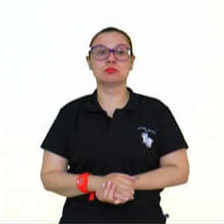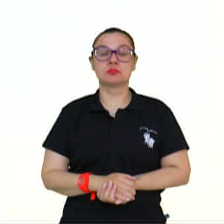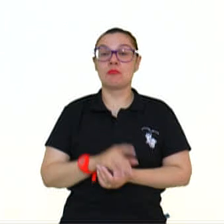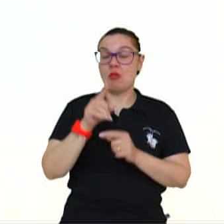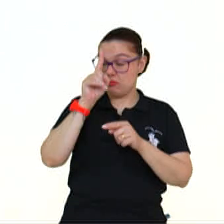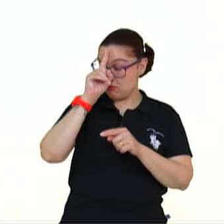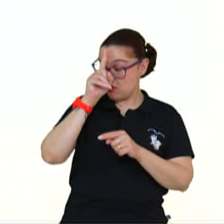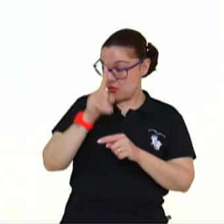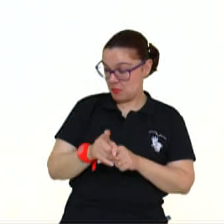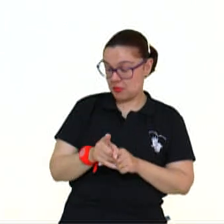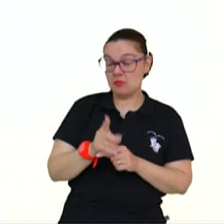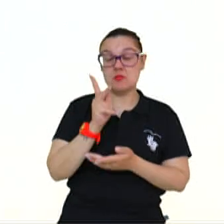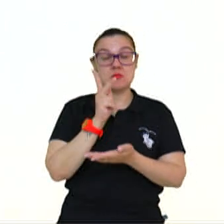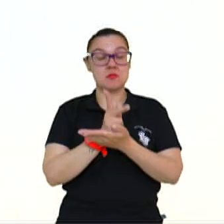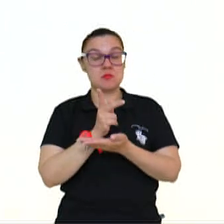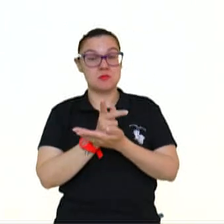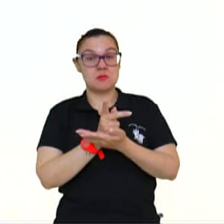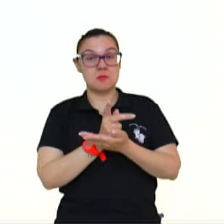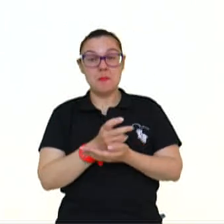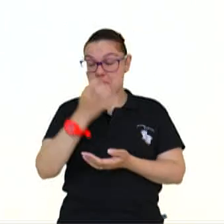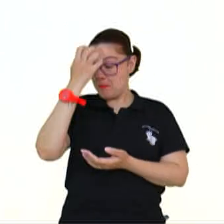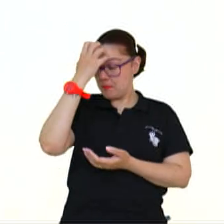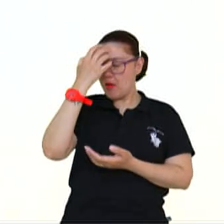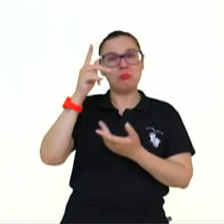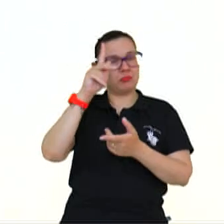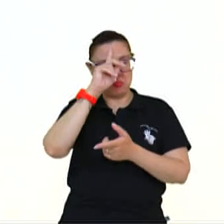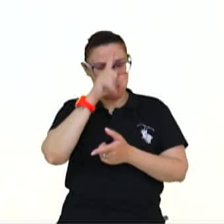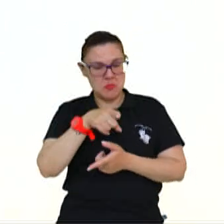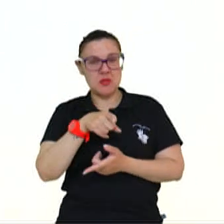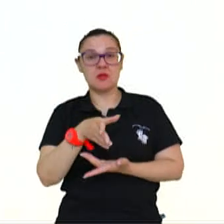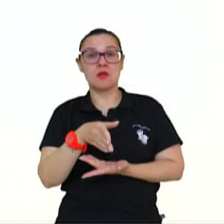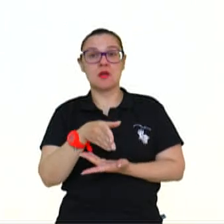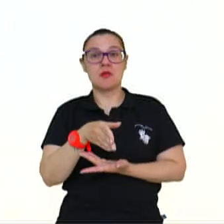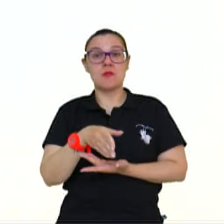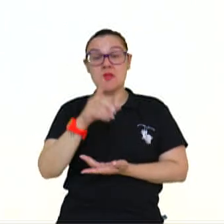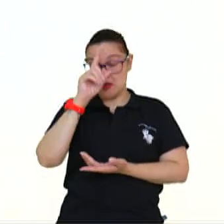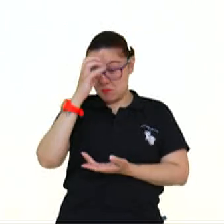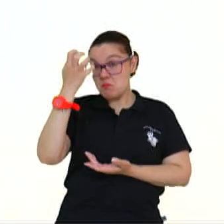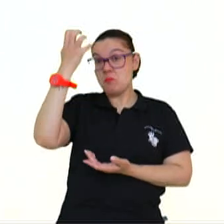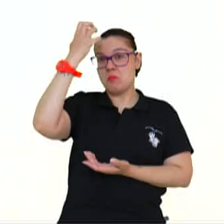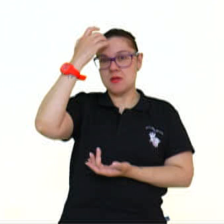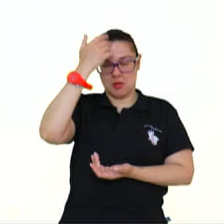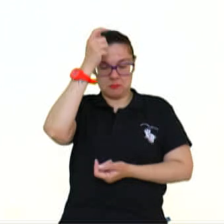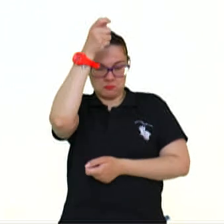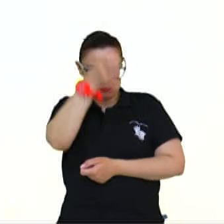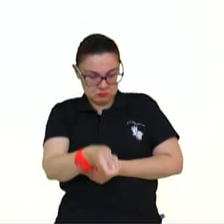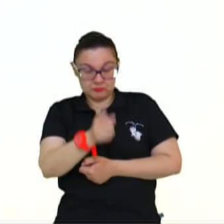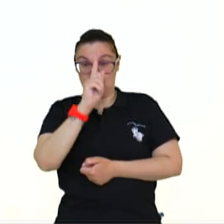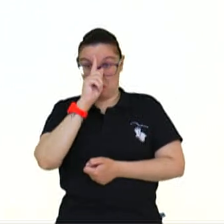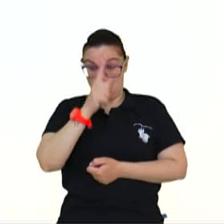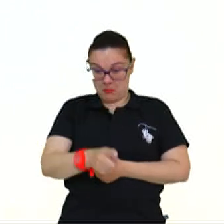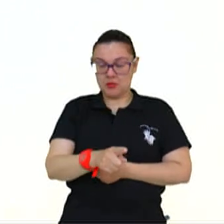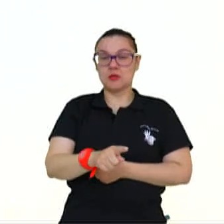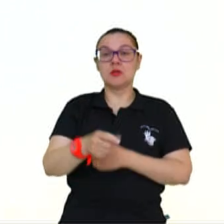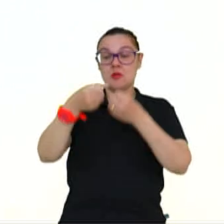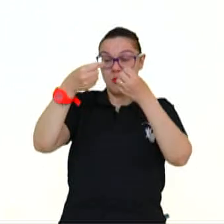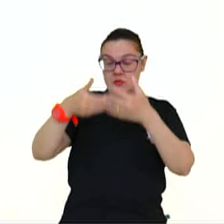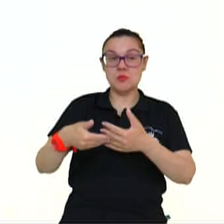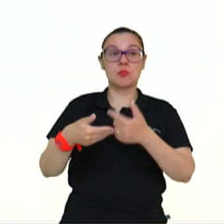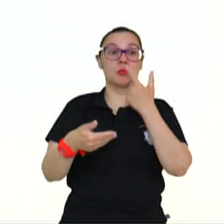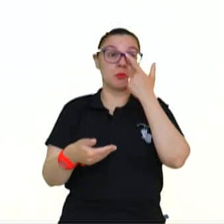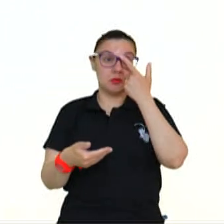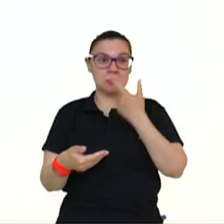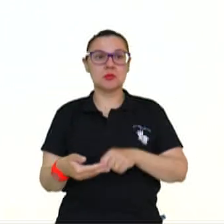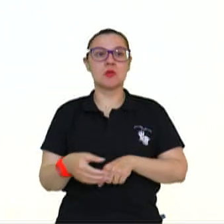aqui, ó. Normalmente o imperativo ele apresenta os verbos no imperativo mesmo. Por essa ideia de imperativo, que é aquele imperador, aquele que manda. Discurse com ele, pode